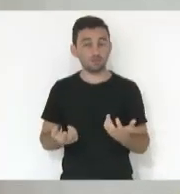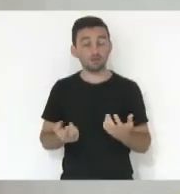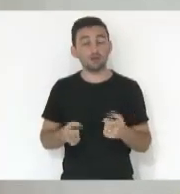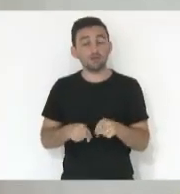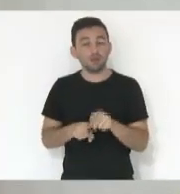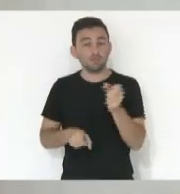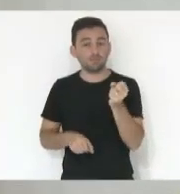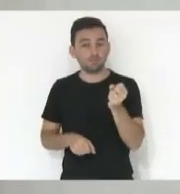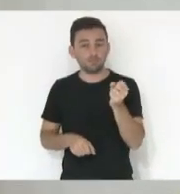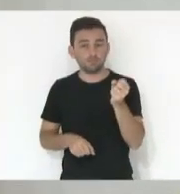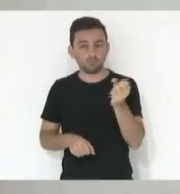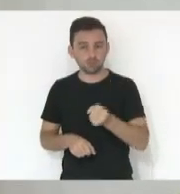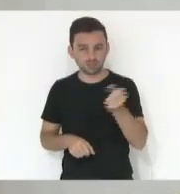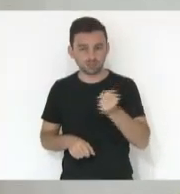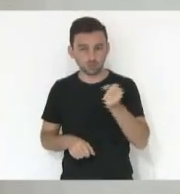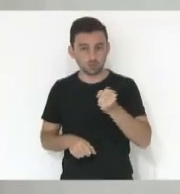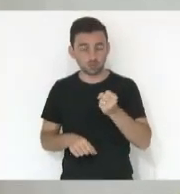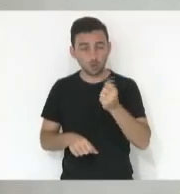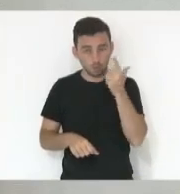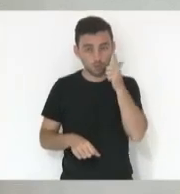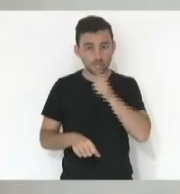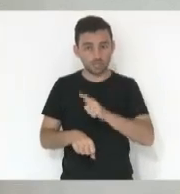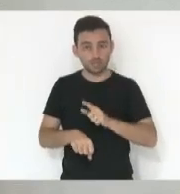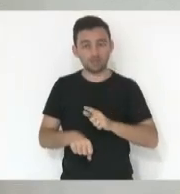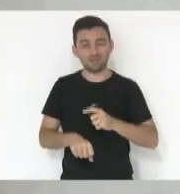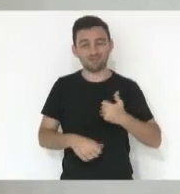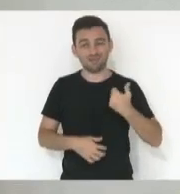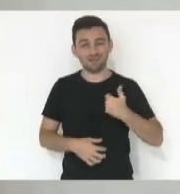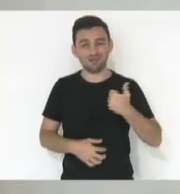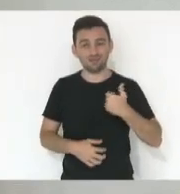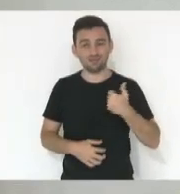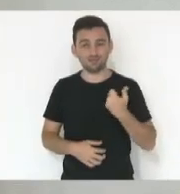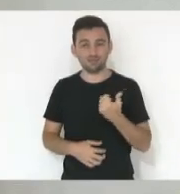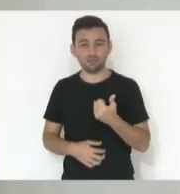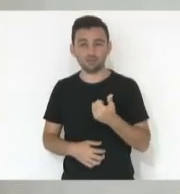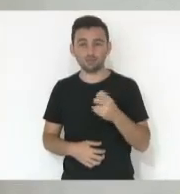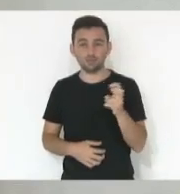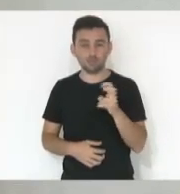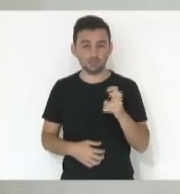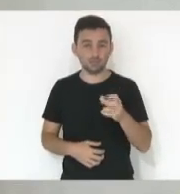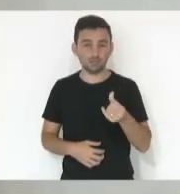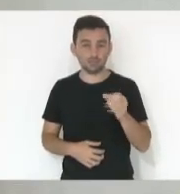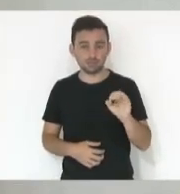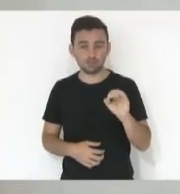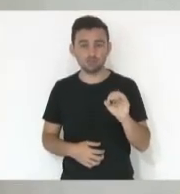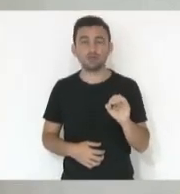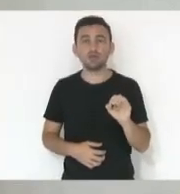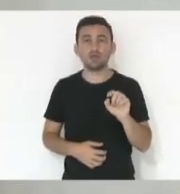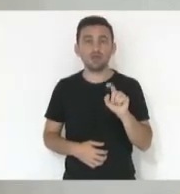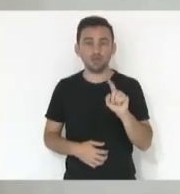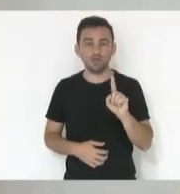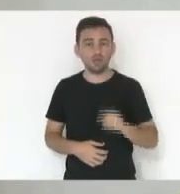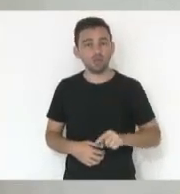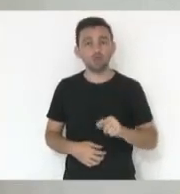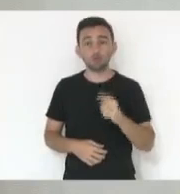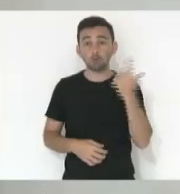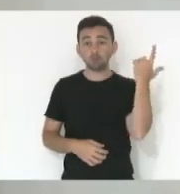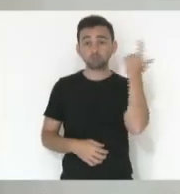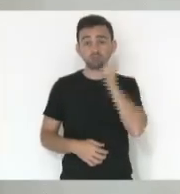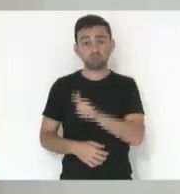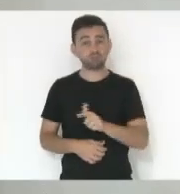aos 55 anos e 60 anos já é uma das maiores conquistas que o